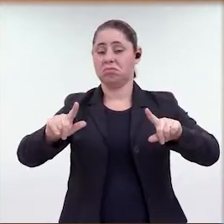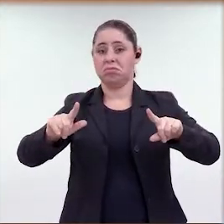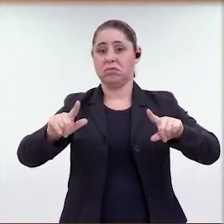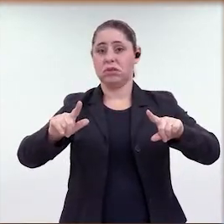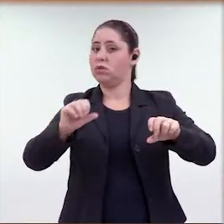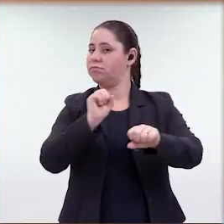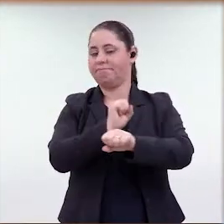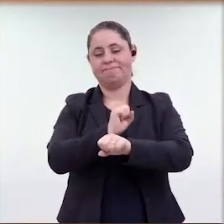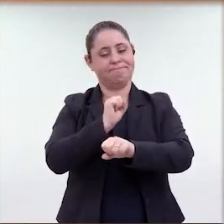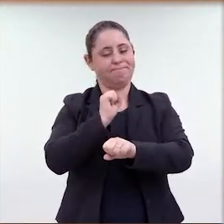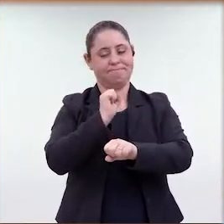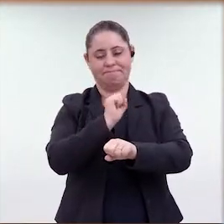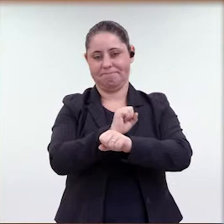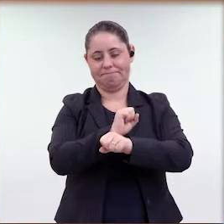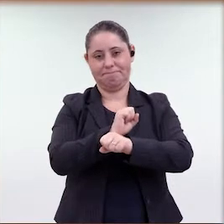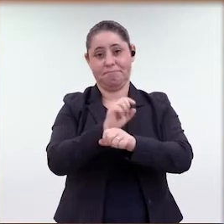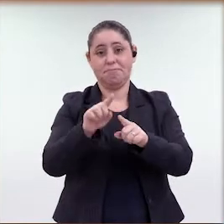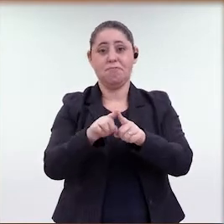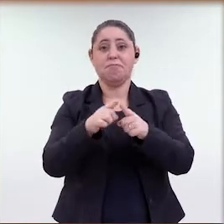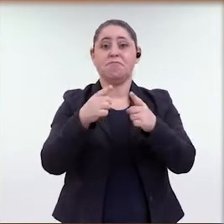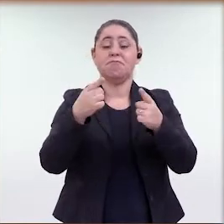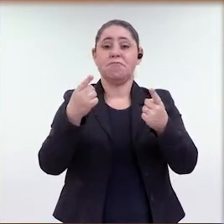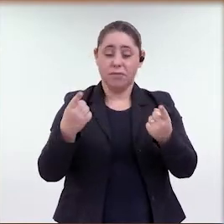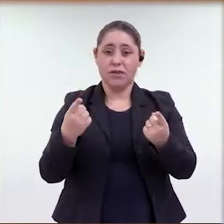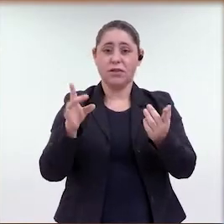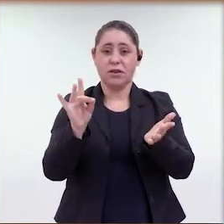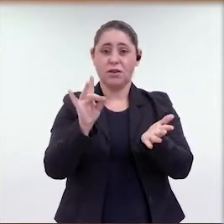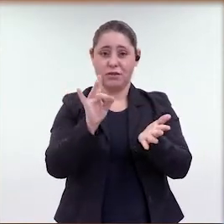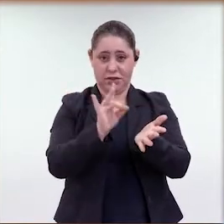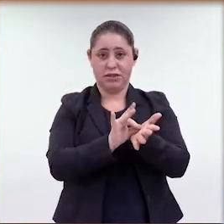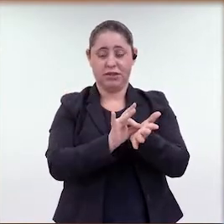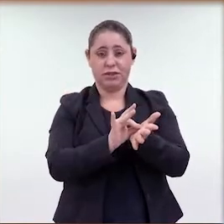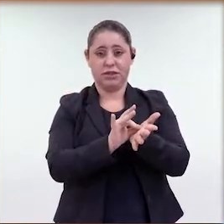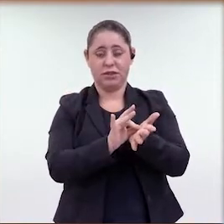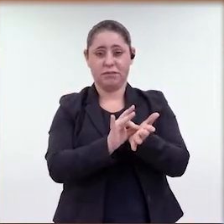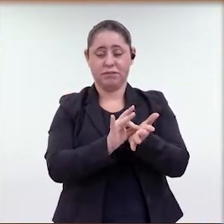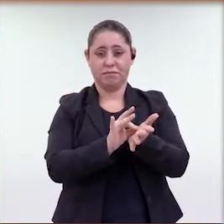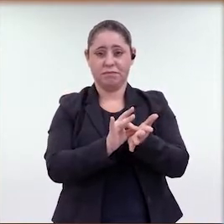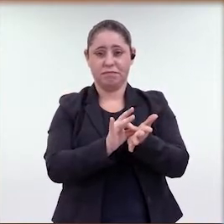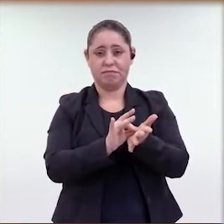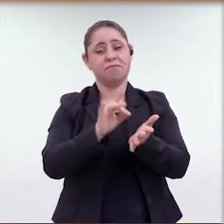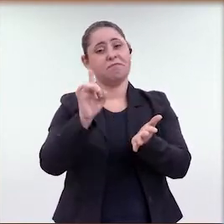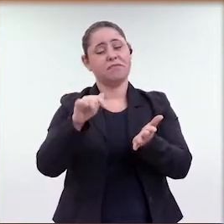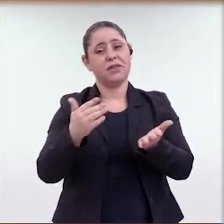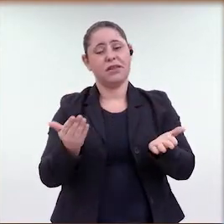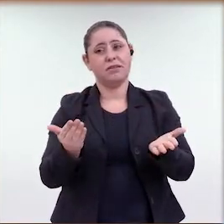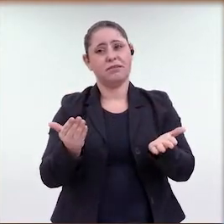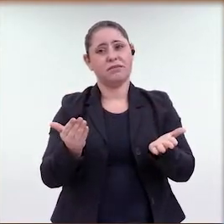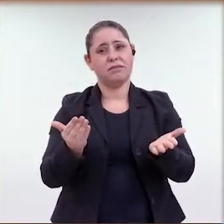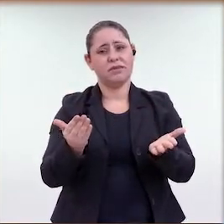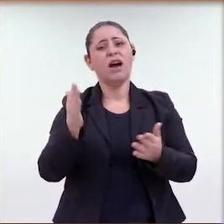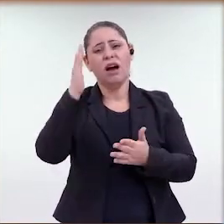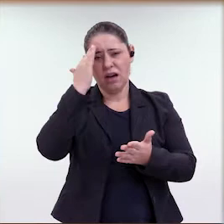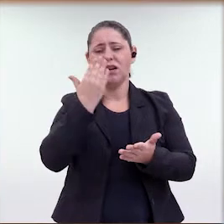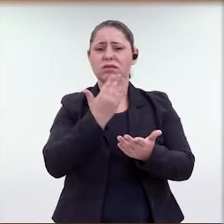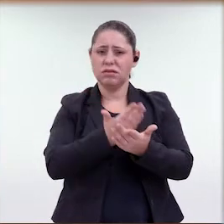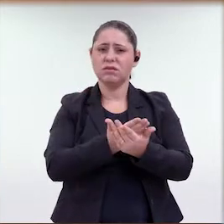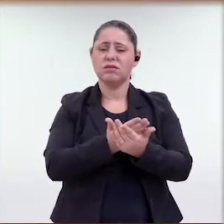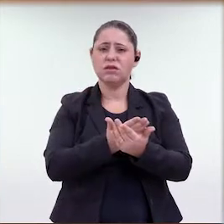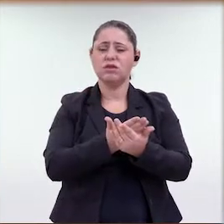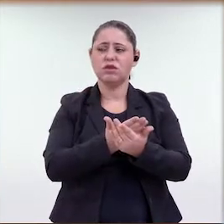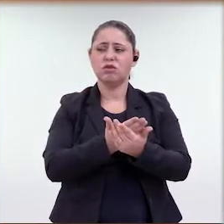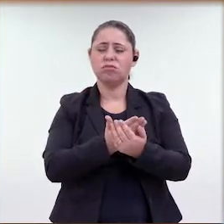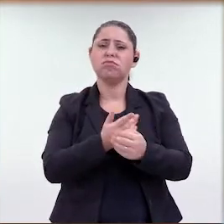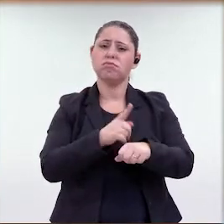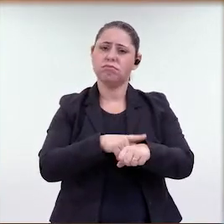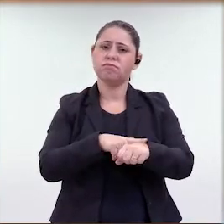não esperávamos. Mas está aí a realidade e acredito que essa